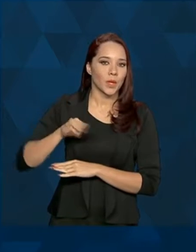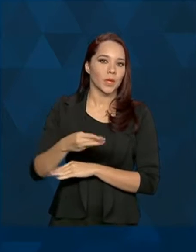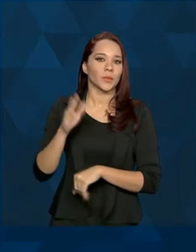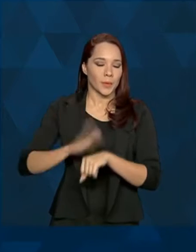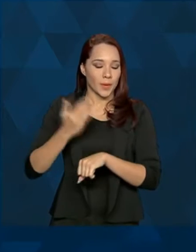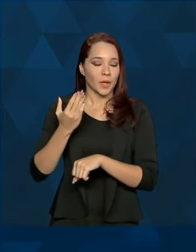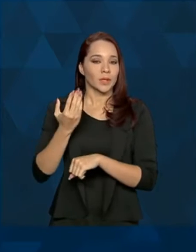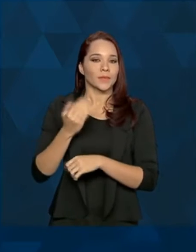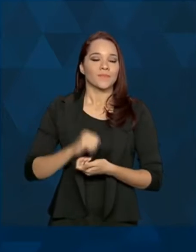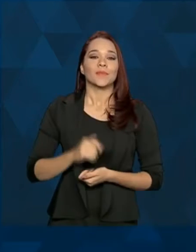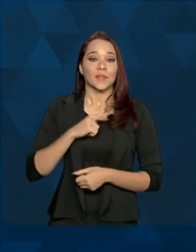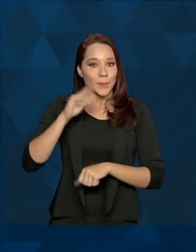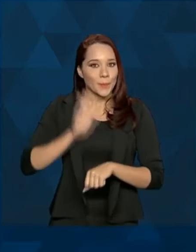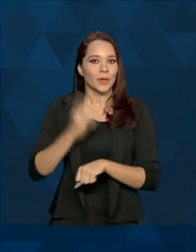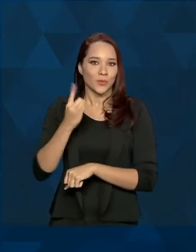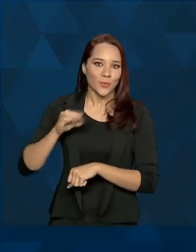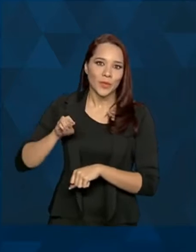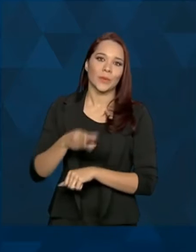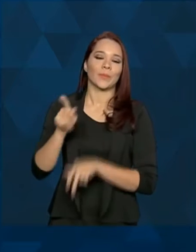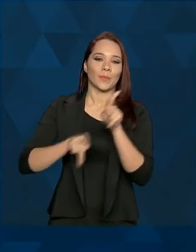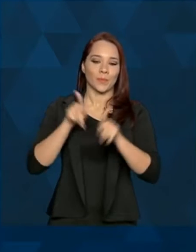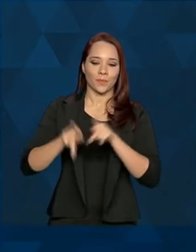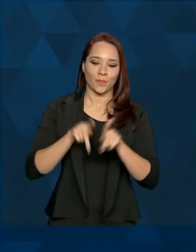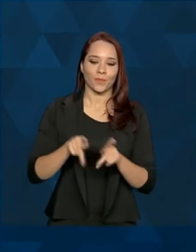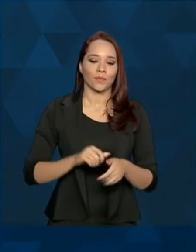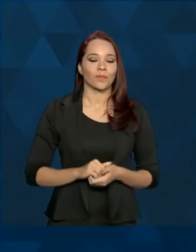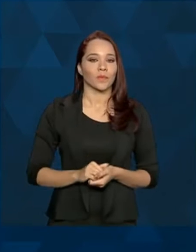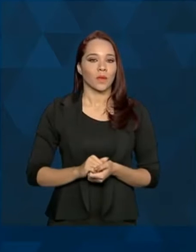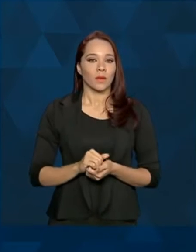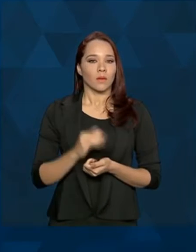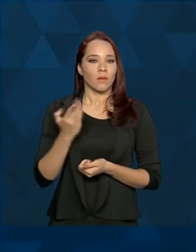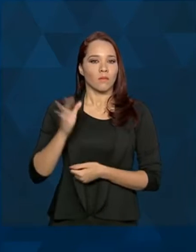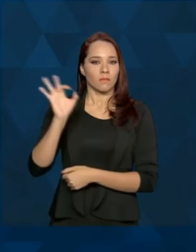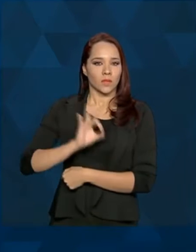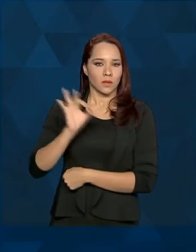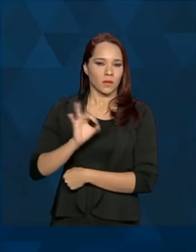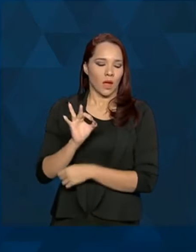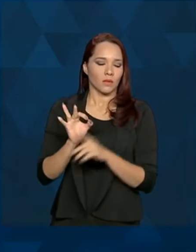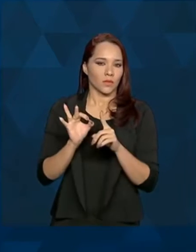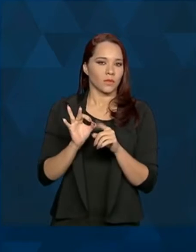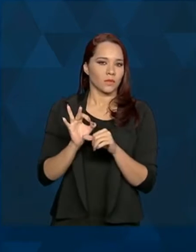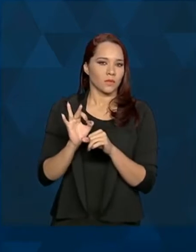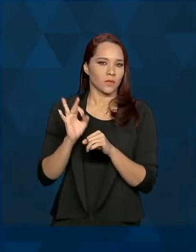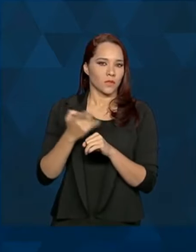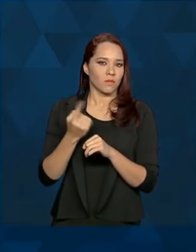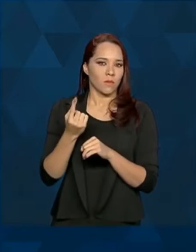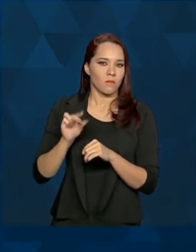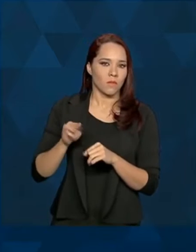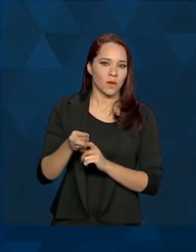milhão da sua população, né? Com um índice de incidência por milhão